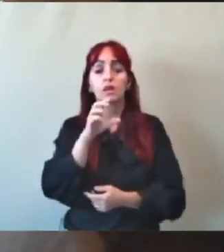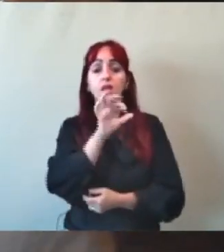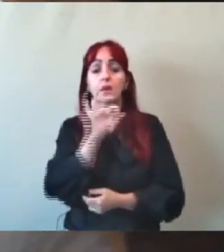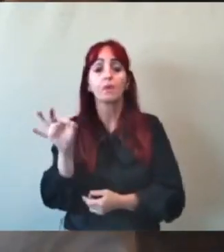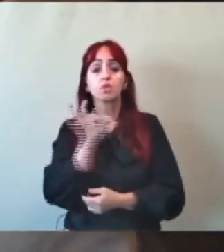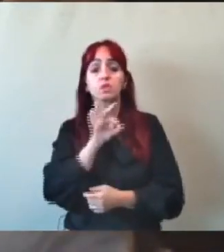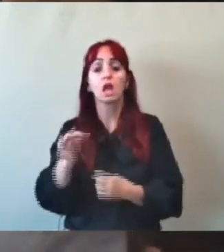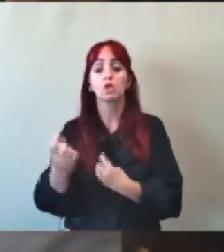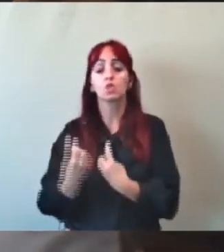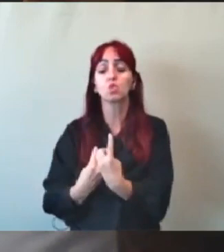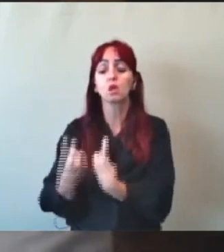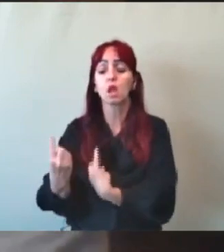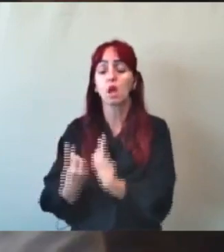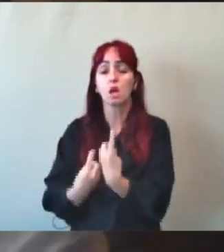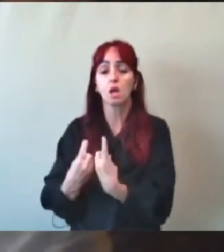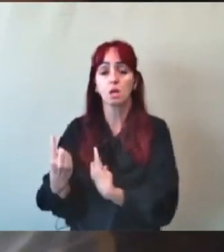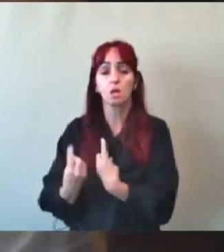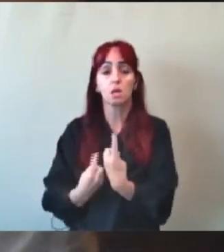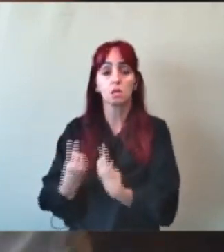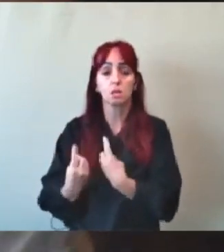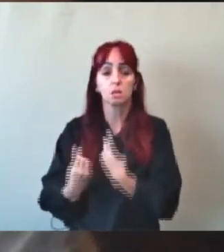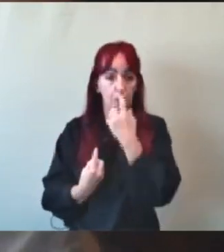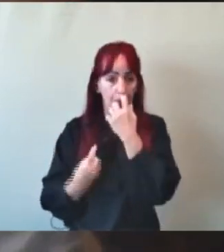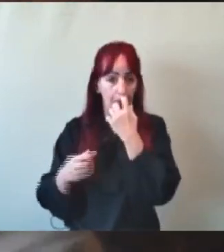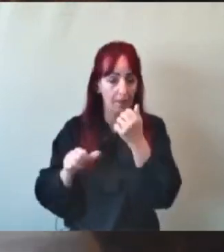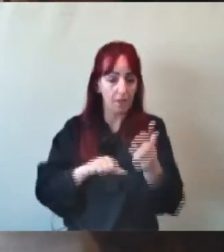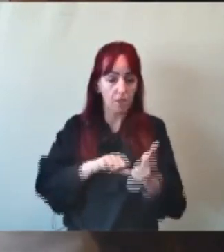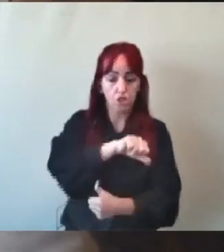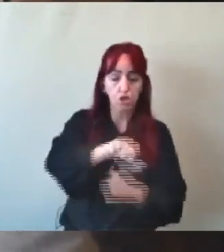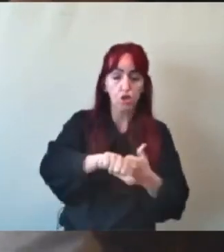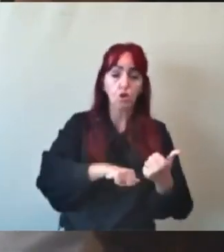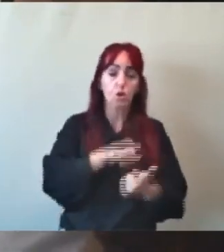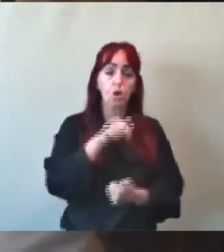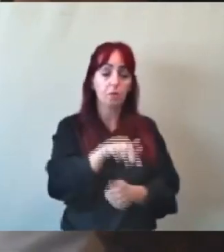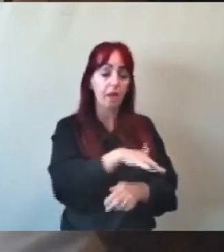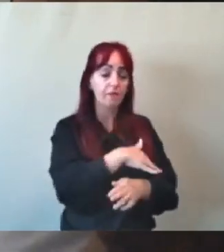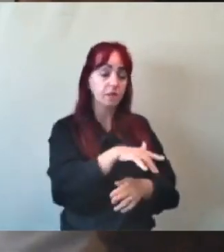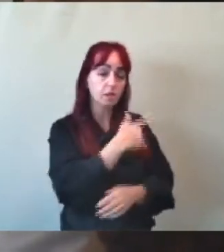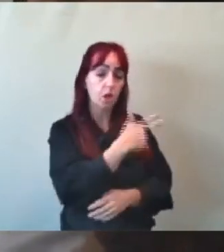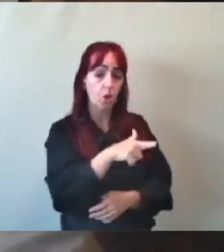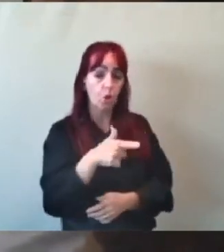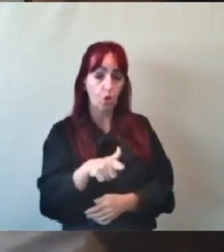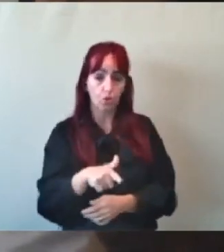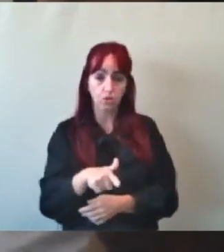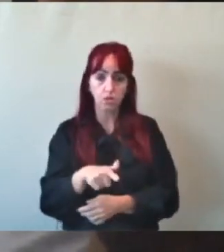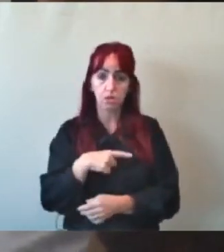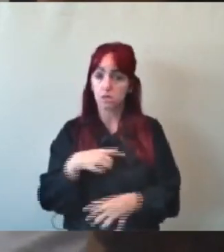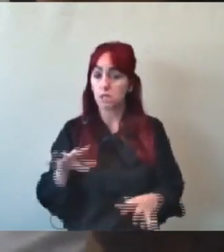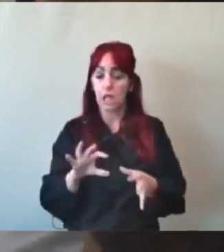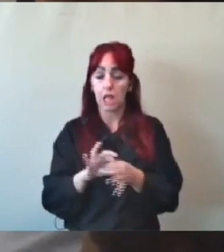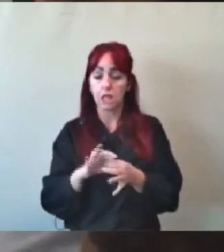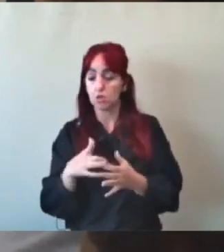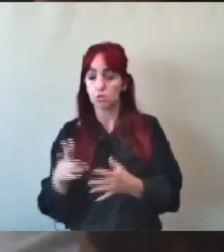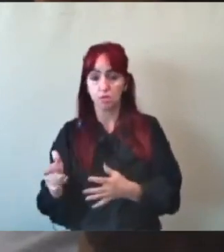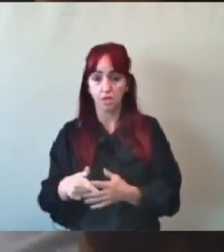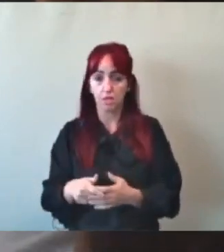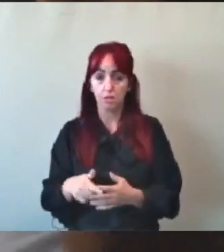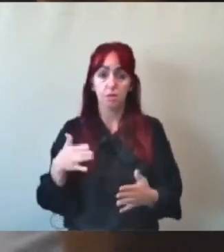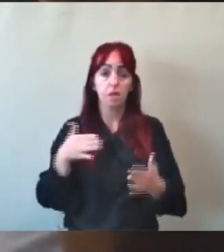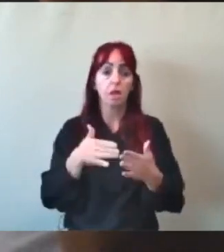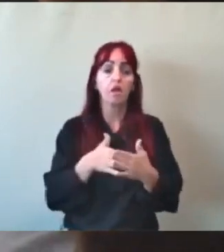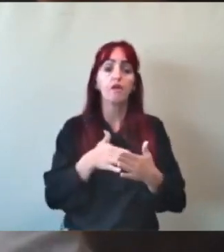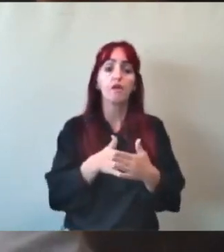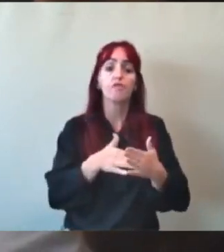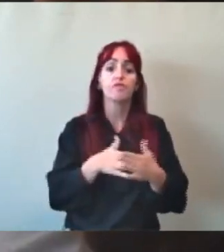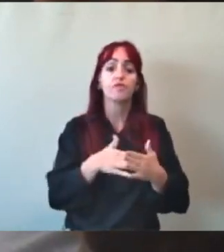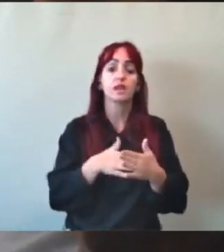passou para a Tancredo Neves. Hoje lá a avenida é uma avenida que não liga nada a nada. ela termina na, na marginal do anel